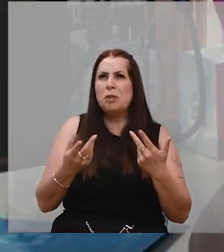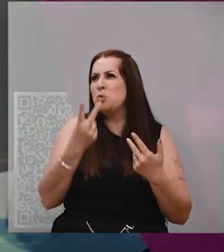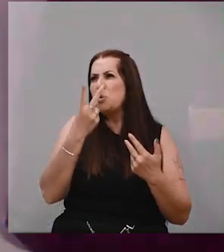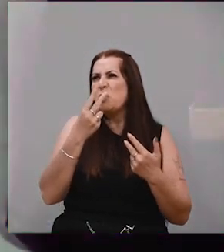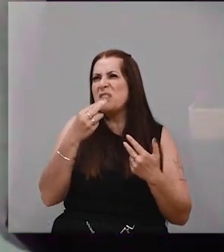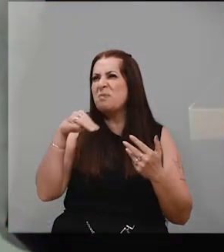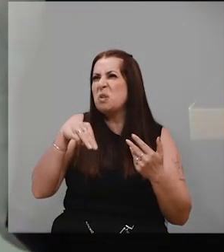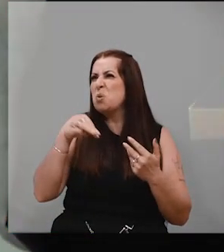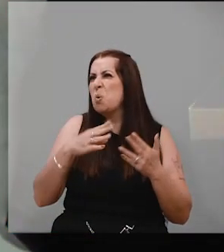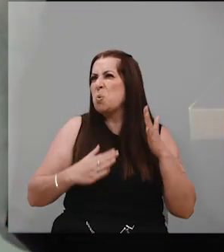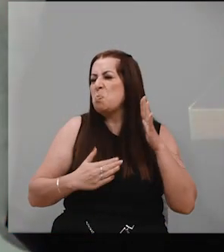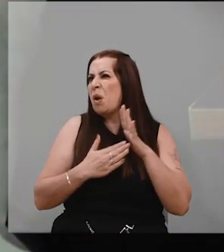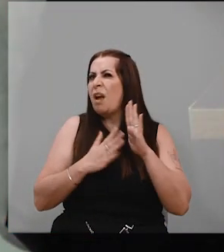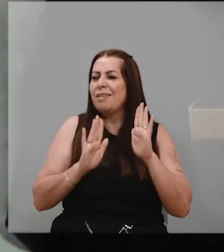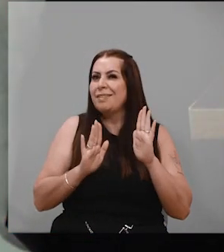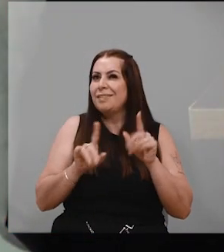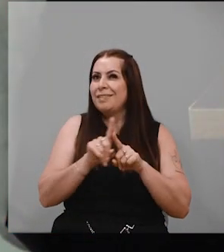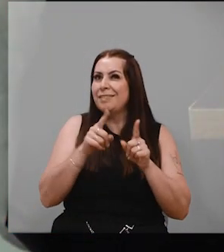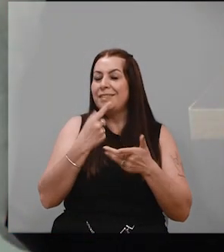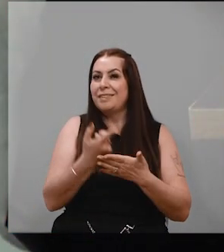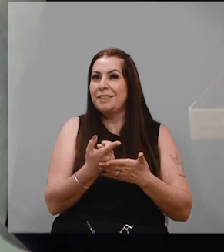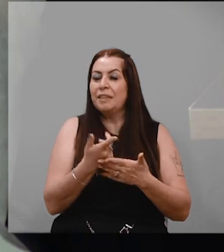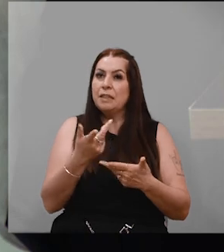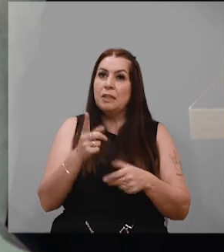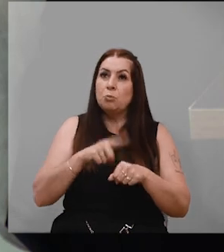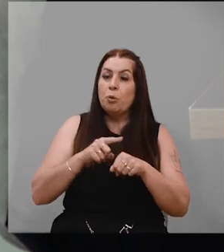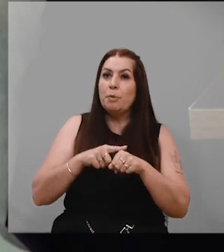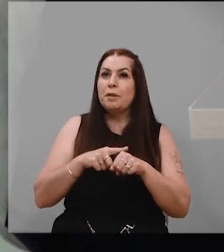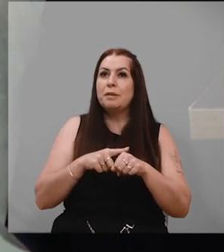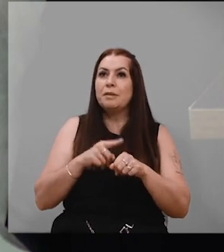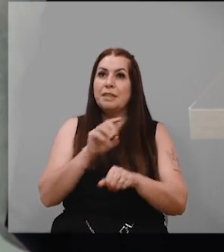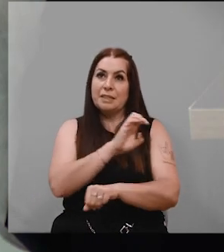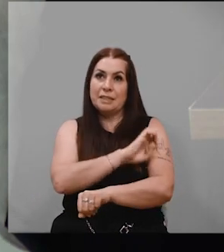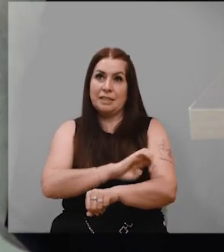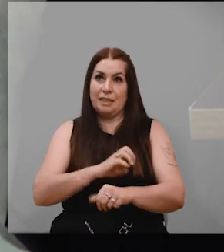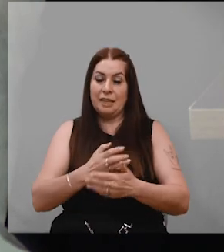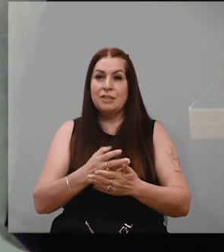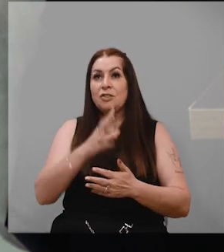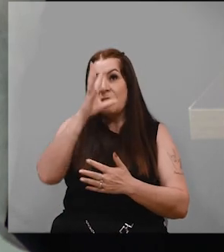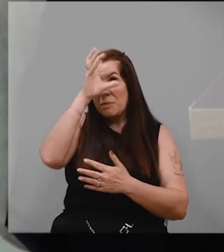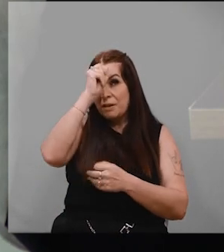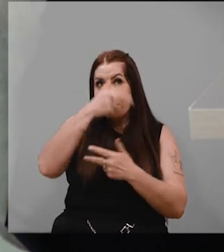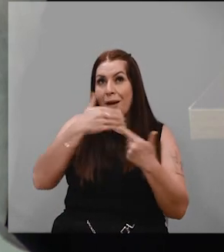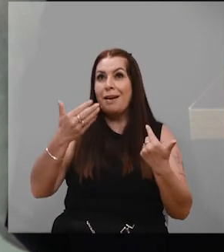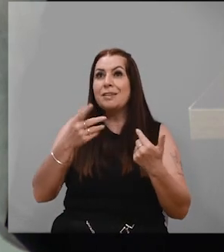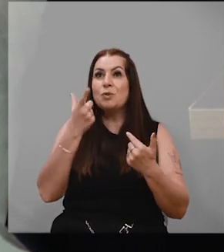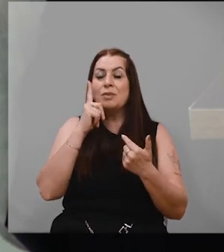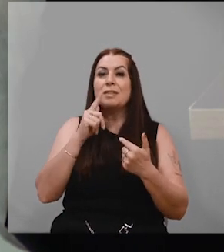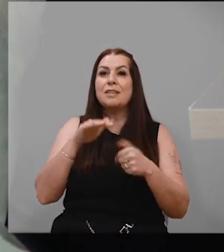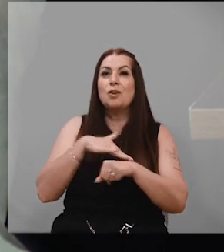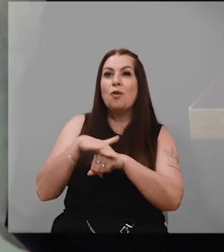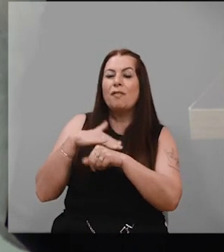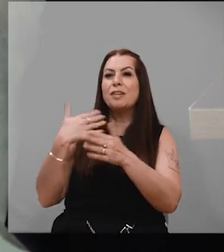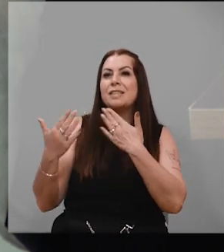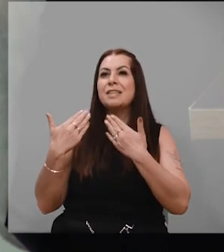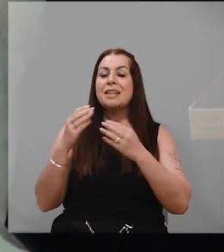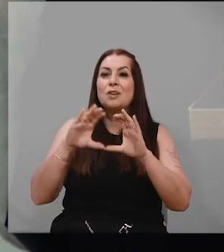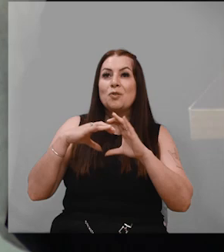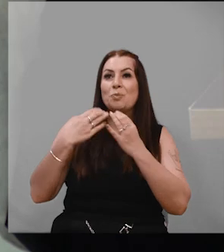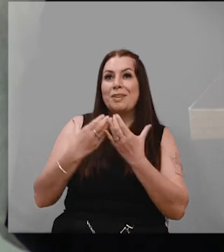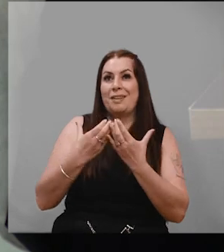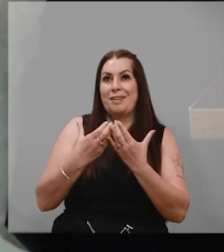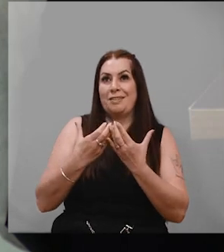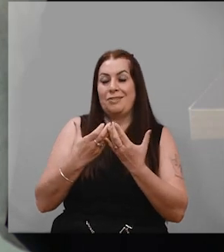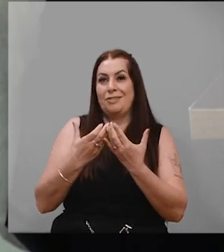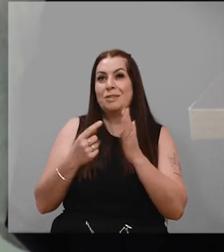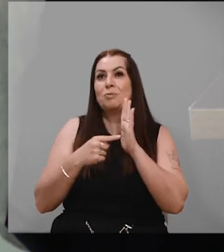minutos de direto. E é um momento que nós, estagiários, além de aprendermos, mais a gente consegue falar com a comunidade e